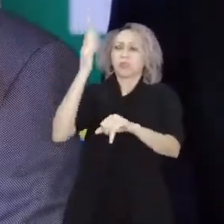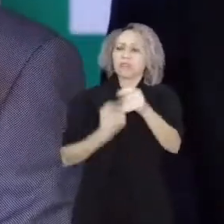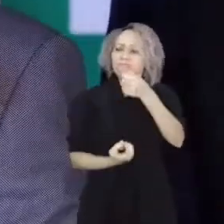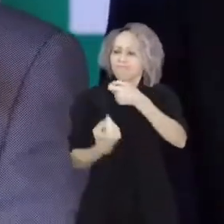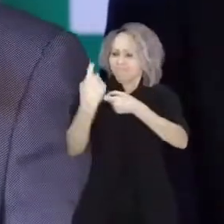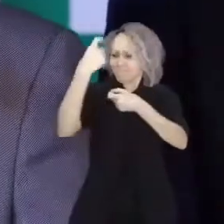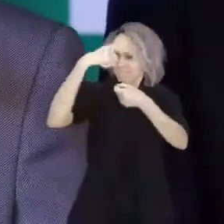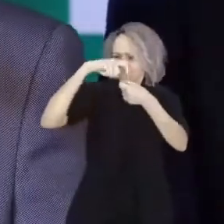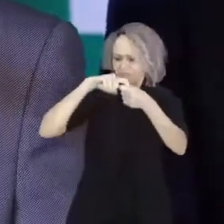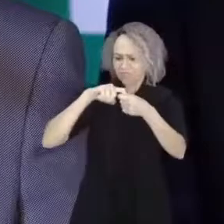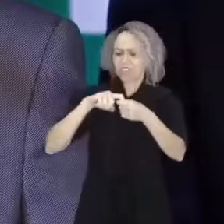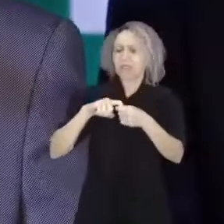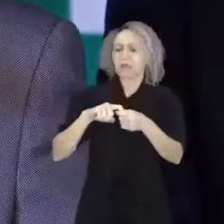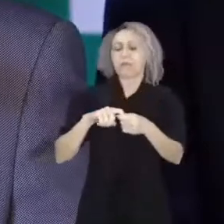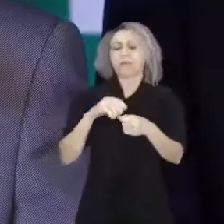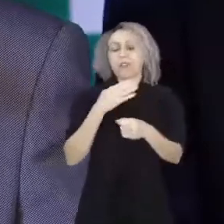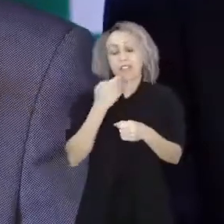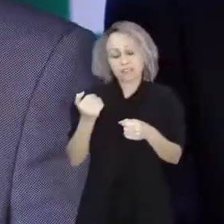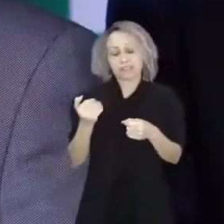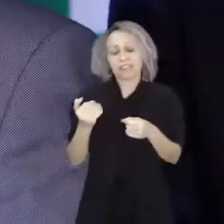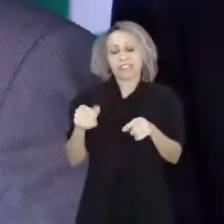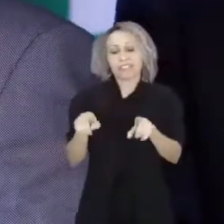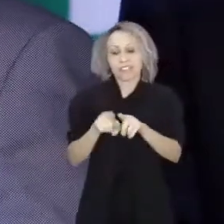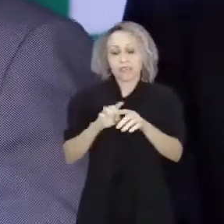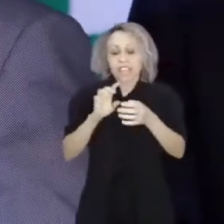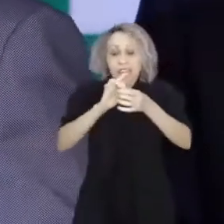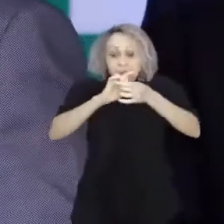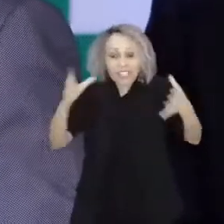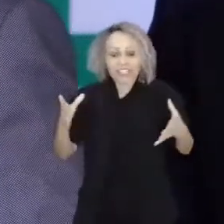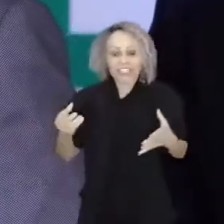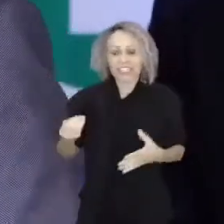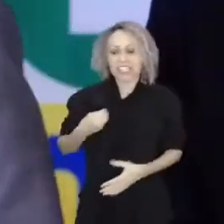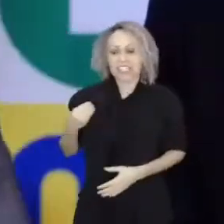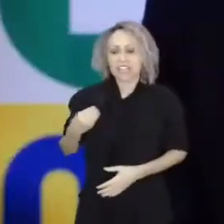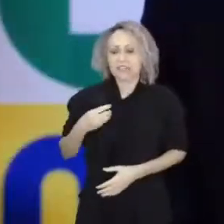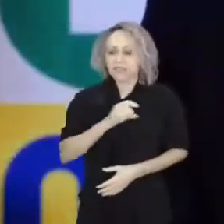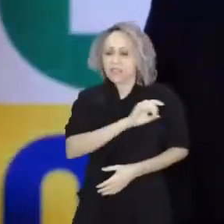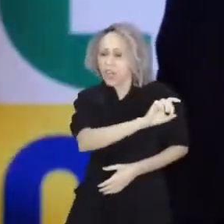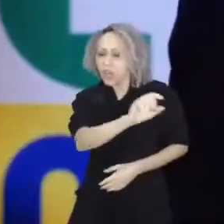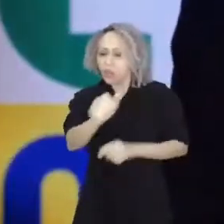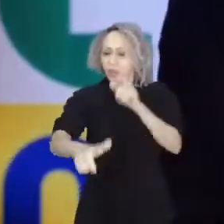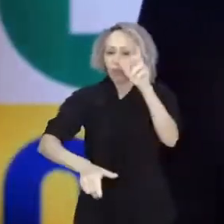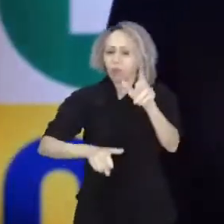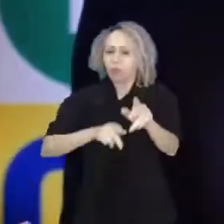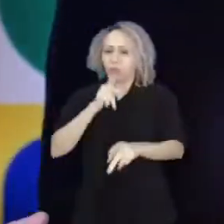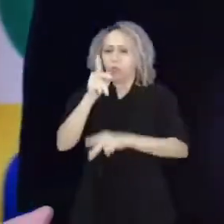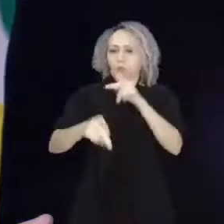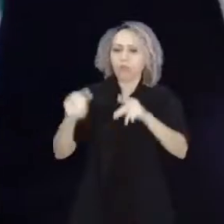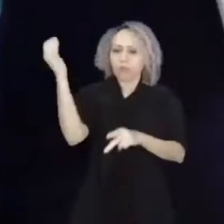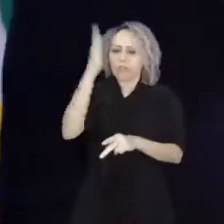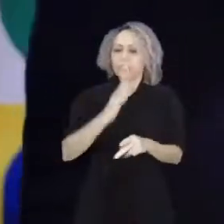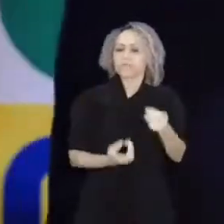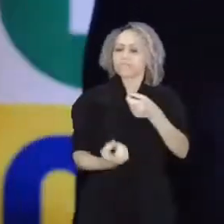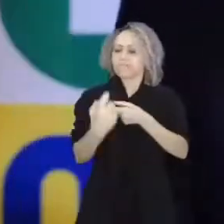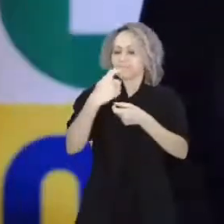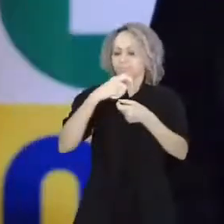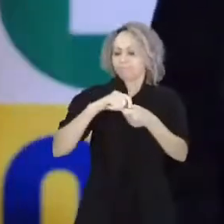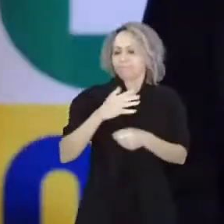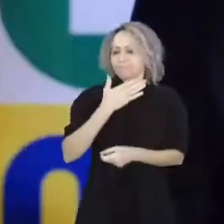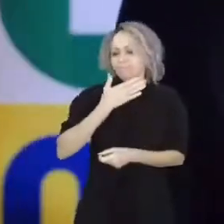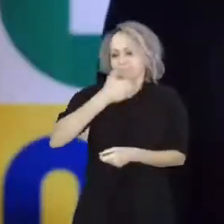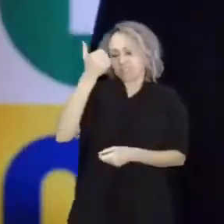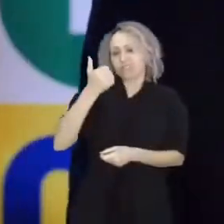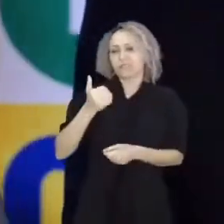brasileiro. Eu já ouvi boato que a PEC vai ter problema na Câmara